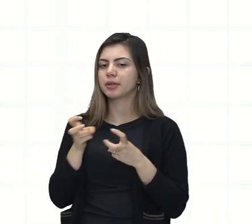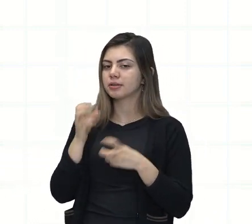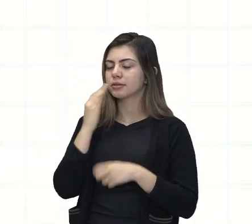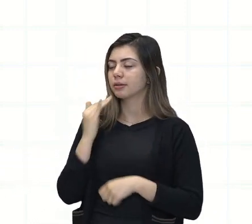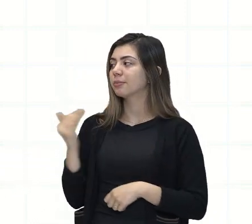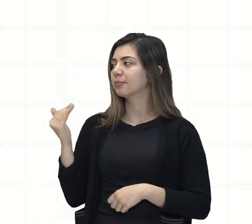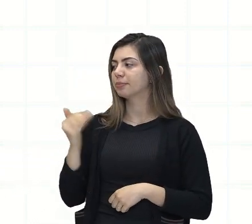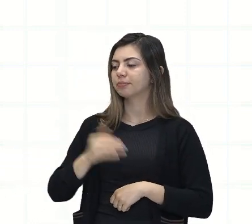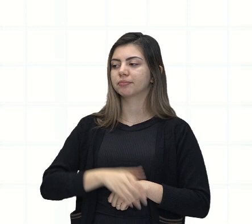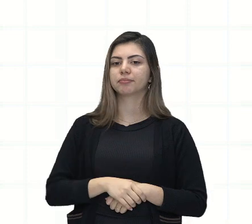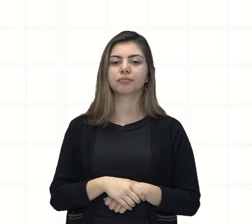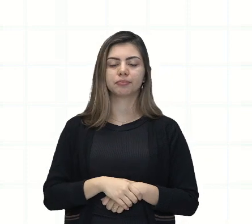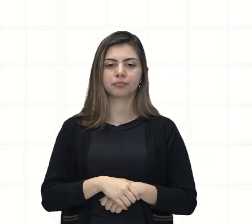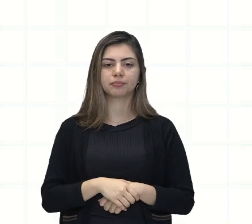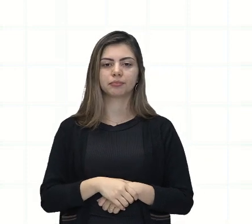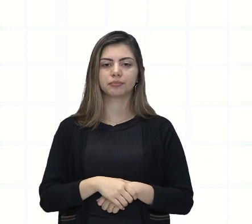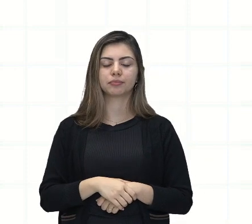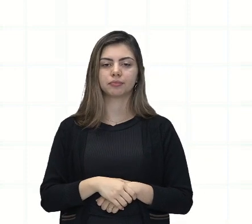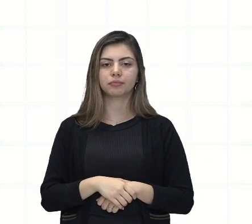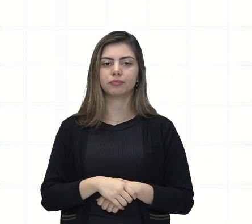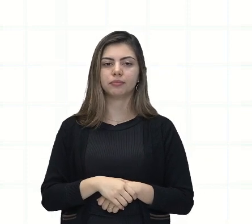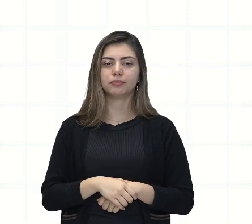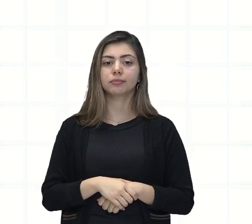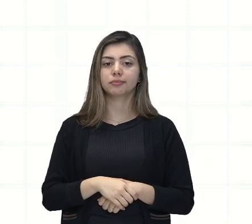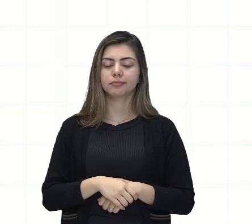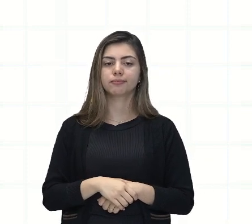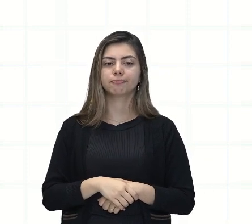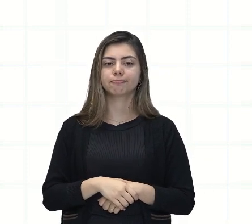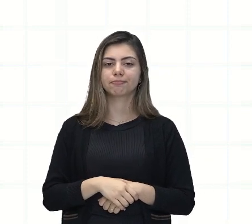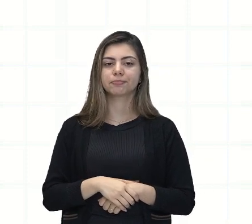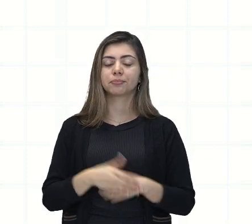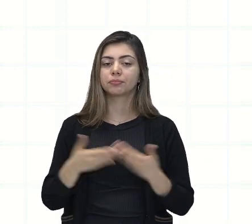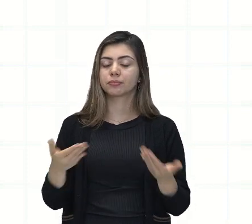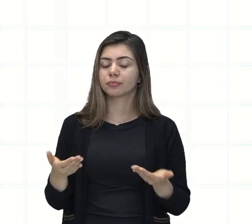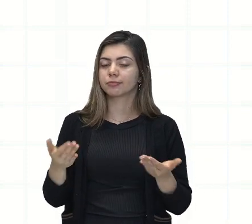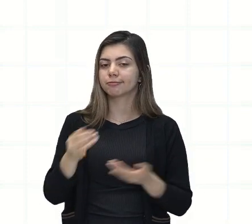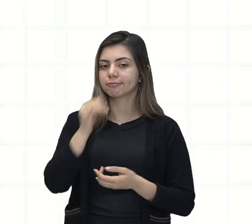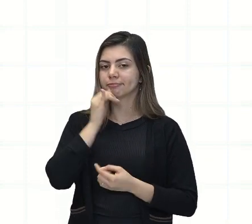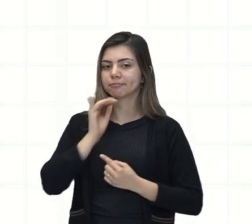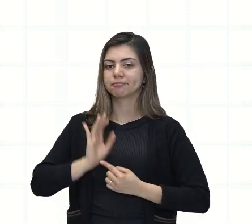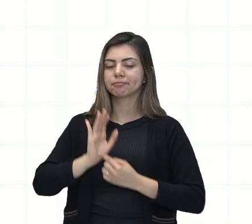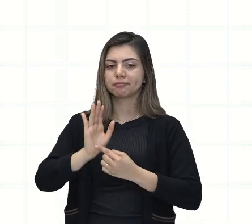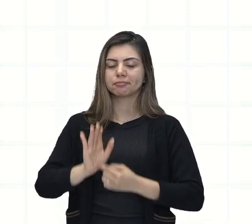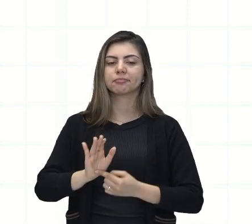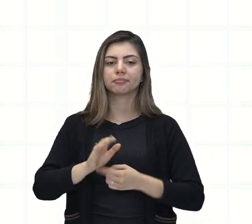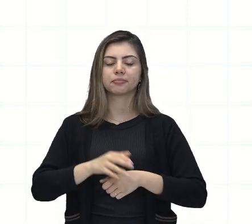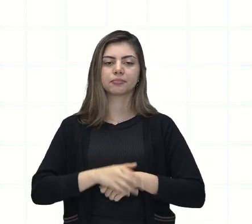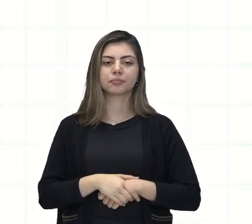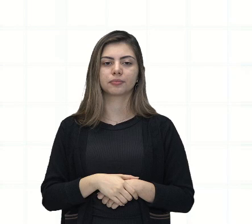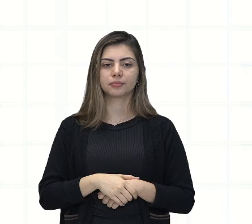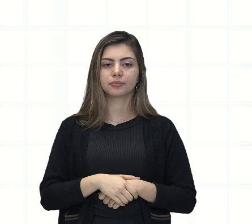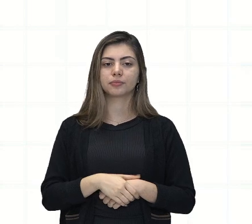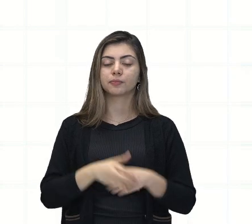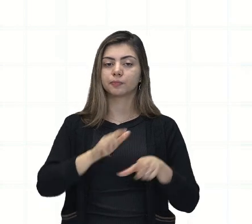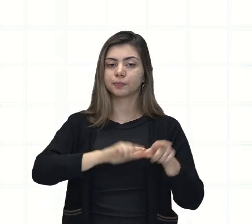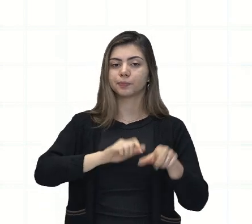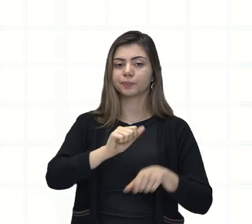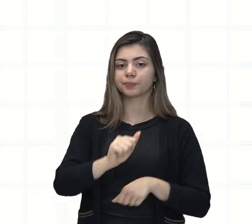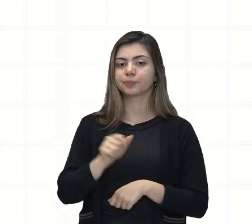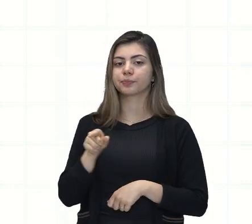no feminino. Vamos ver alguns exemplos. Letra